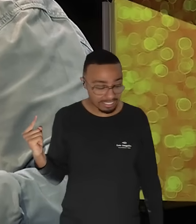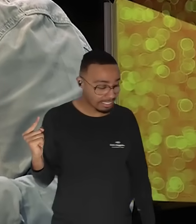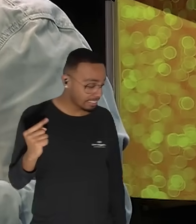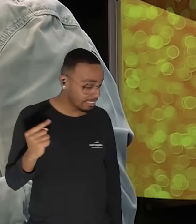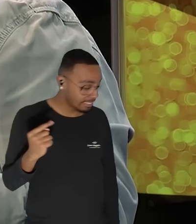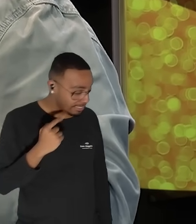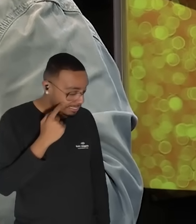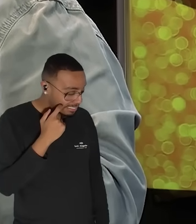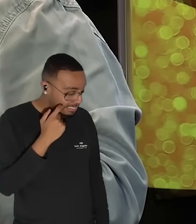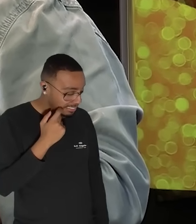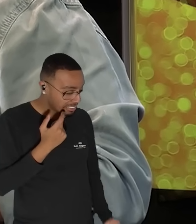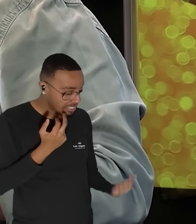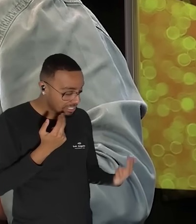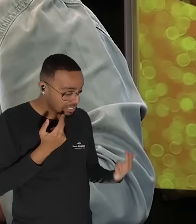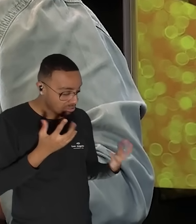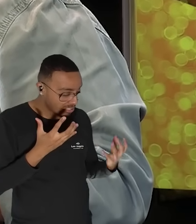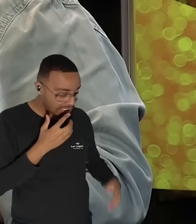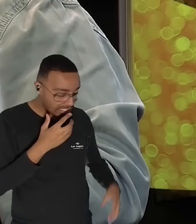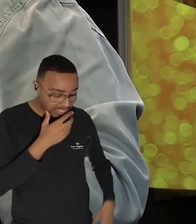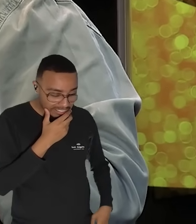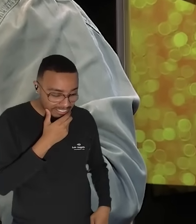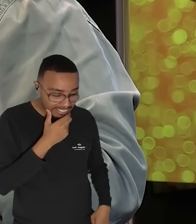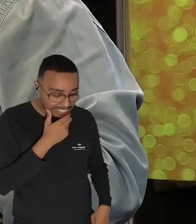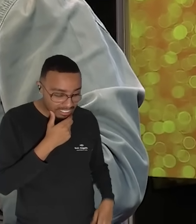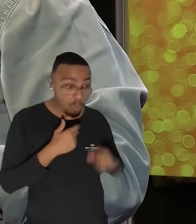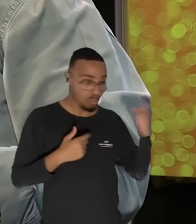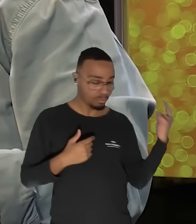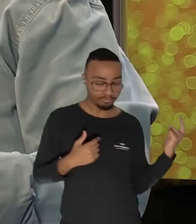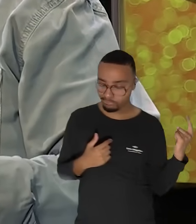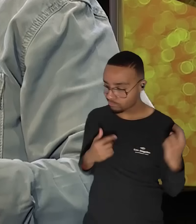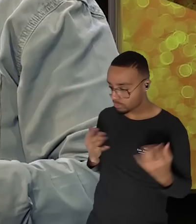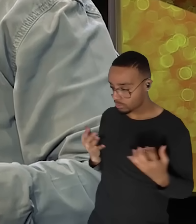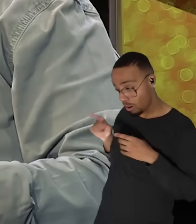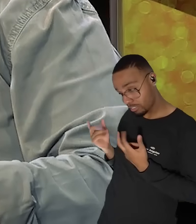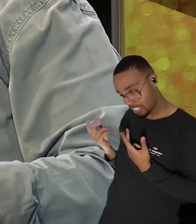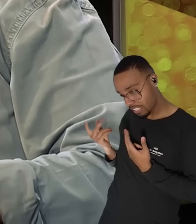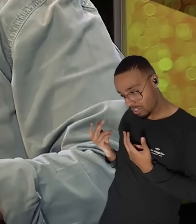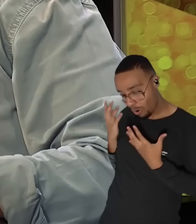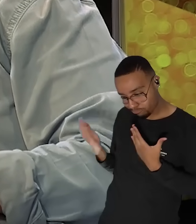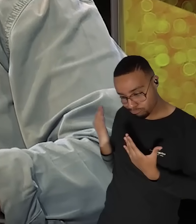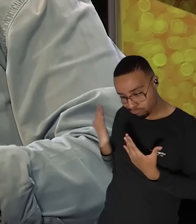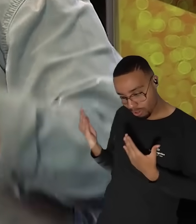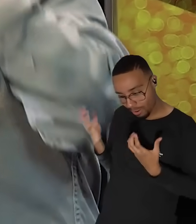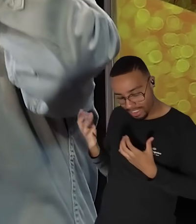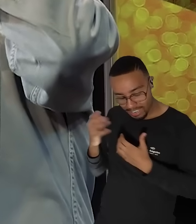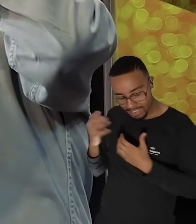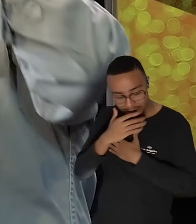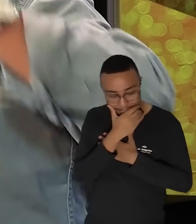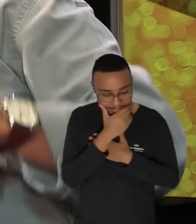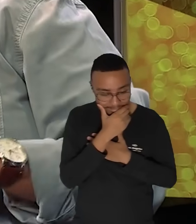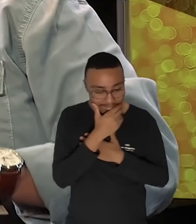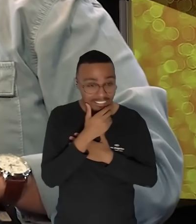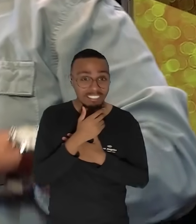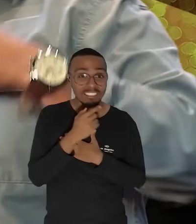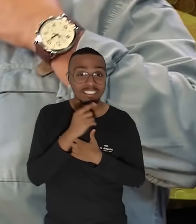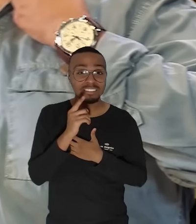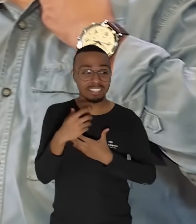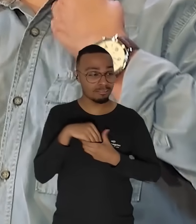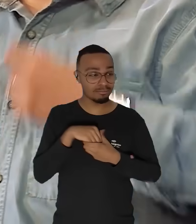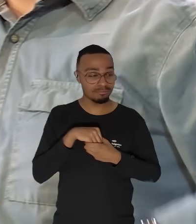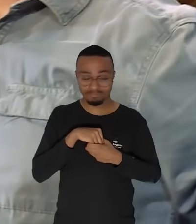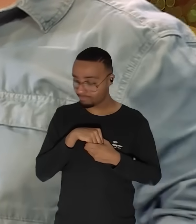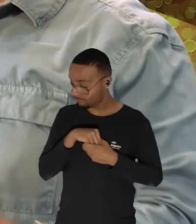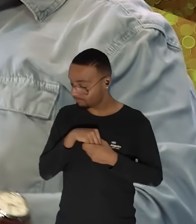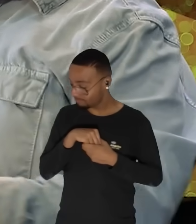ser como ele, mas elas não fazem a ideia do que está acontecendo dentro de nós. A gente compra um carro